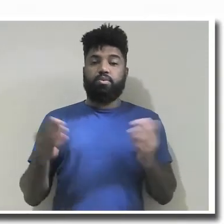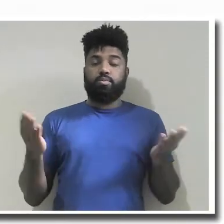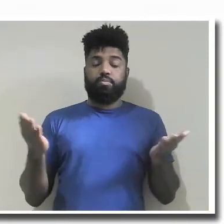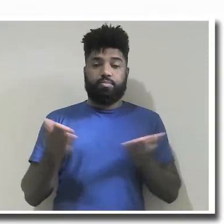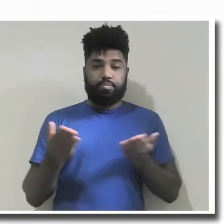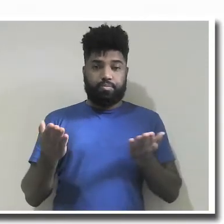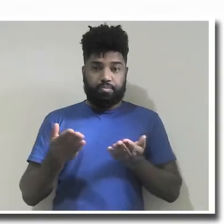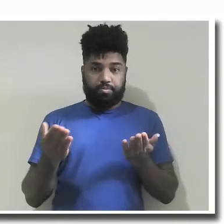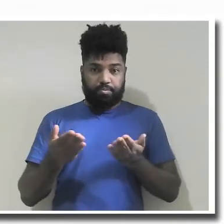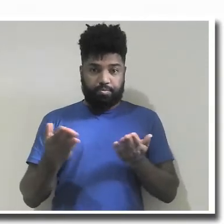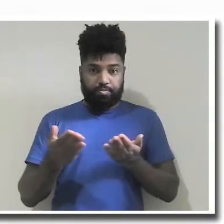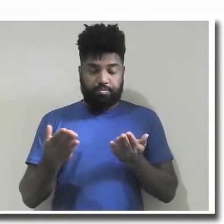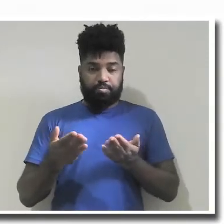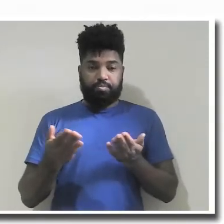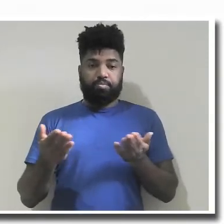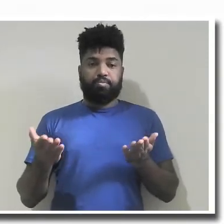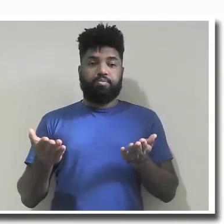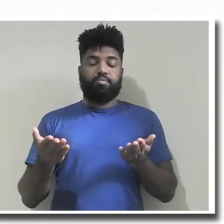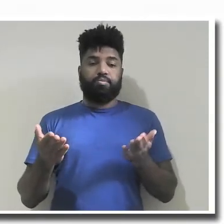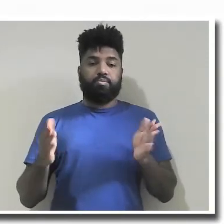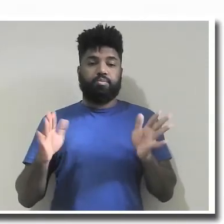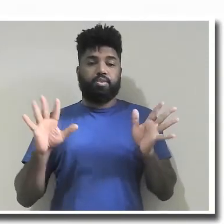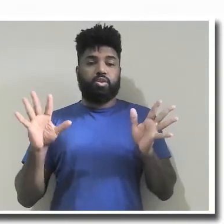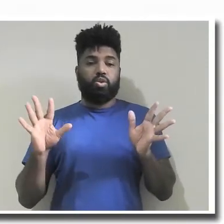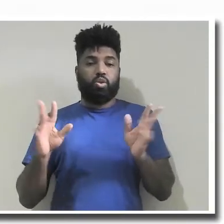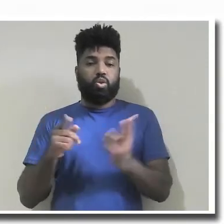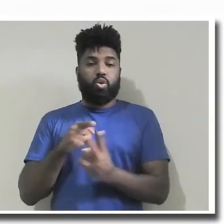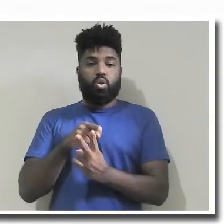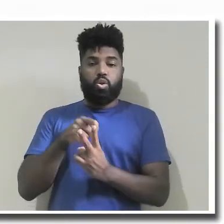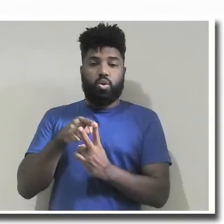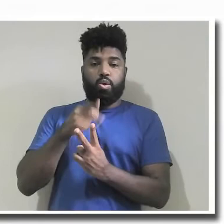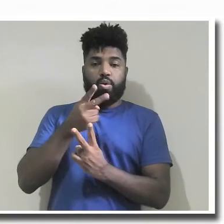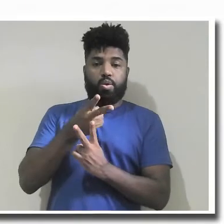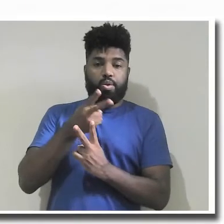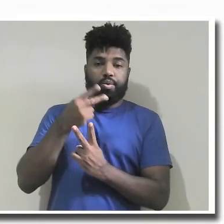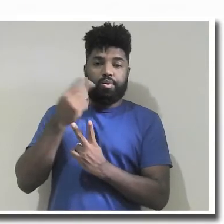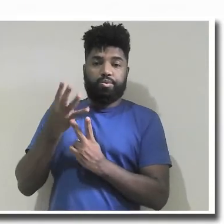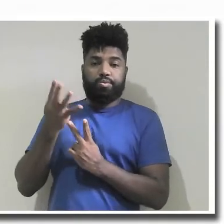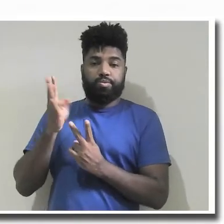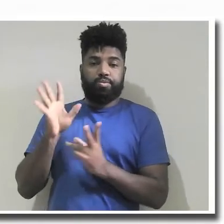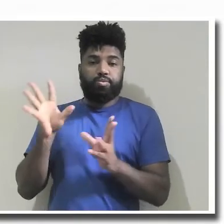Agora podemos sim efetuar a soma de 2 com 4, que